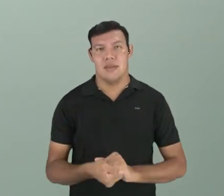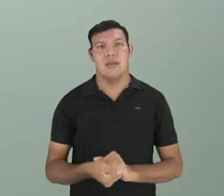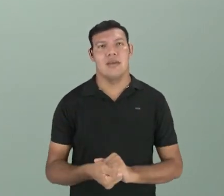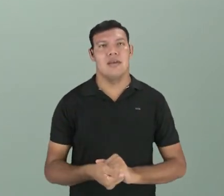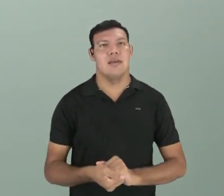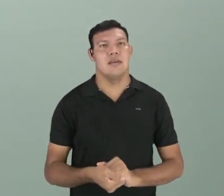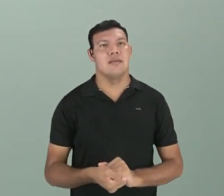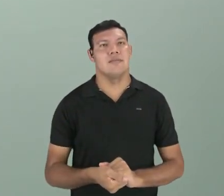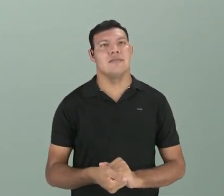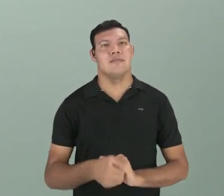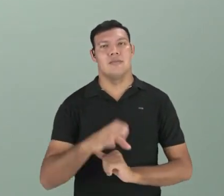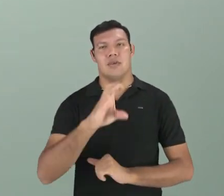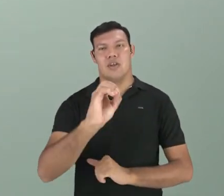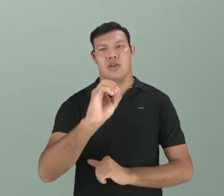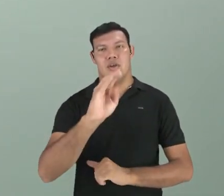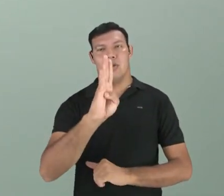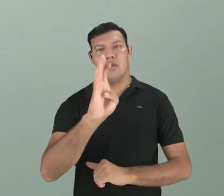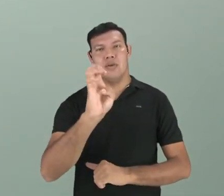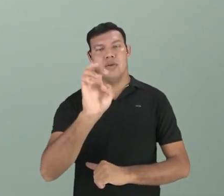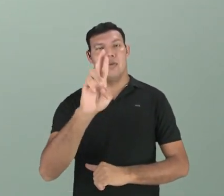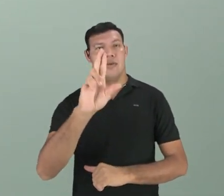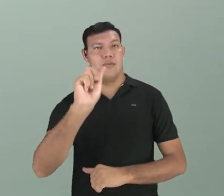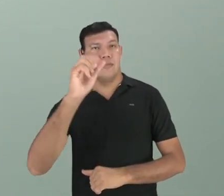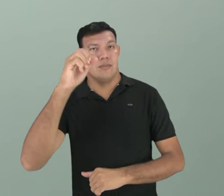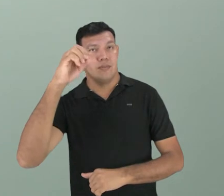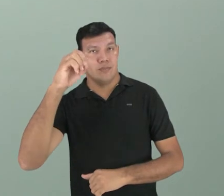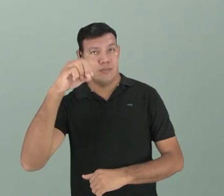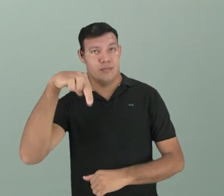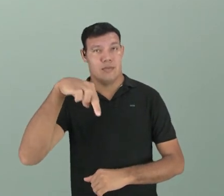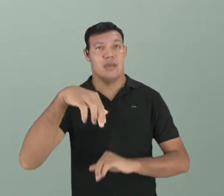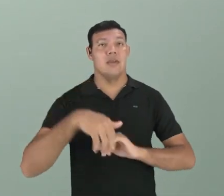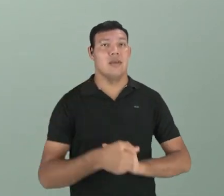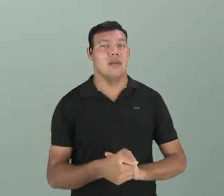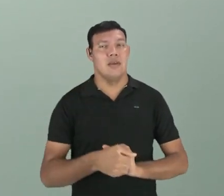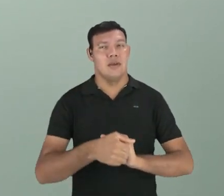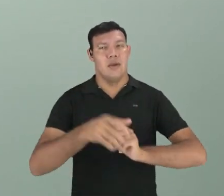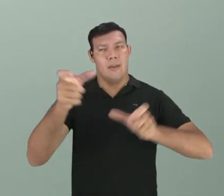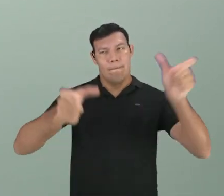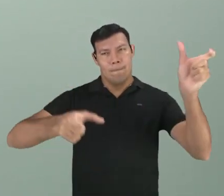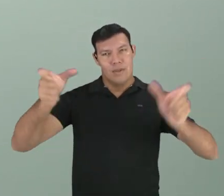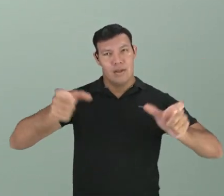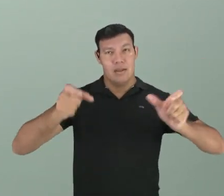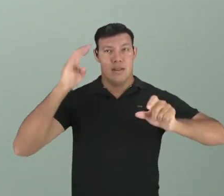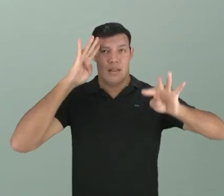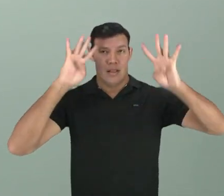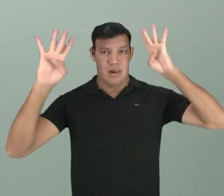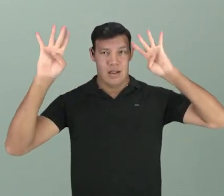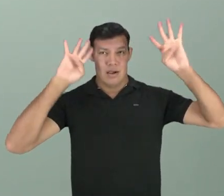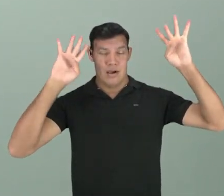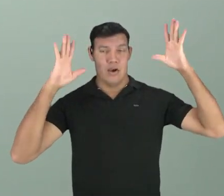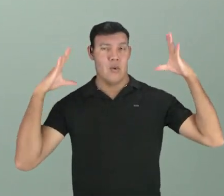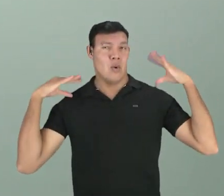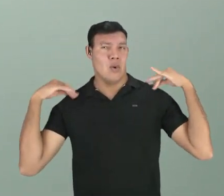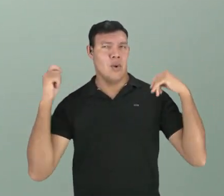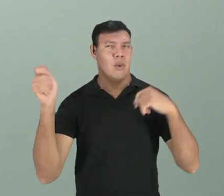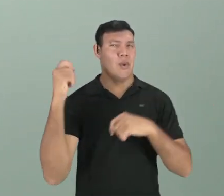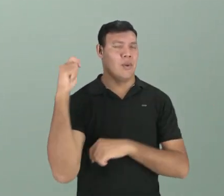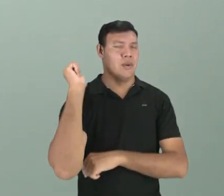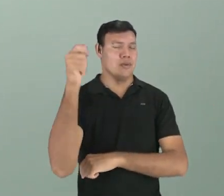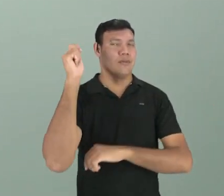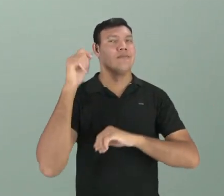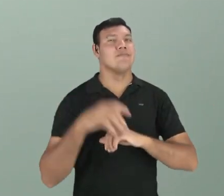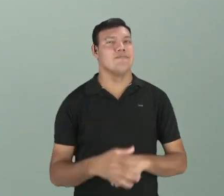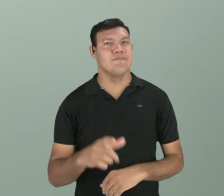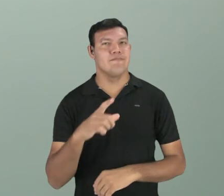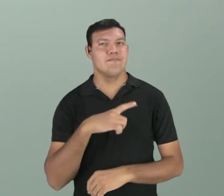Oberon pede a seu ajudante Puck, que são personagens aí fantasiosos, né? São as fadas, para que ele coloque